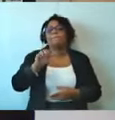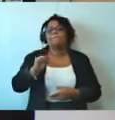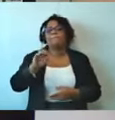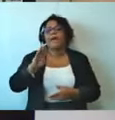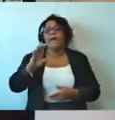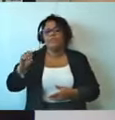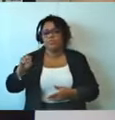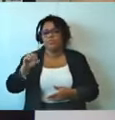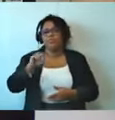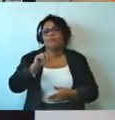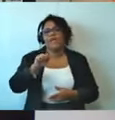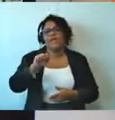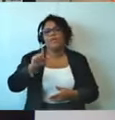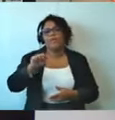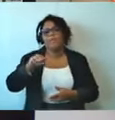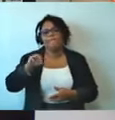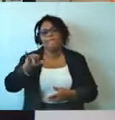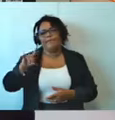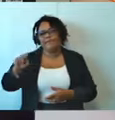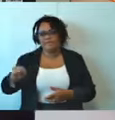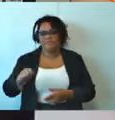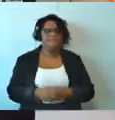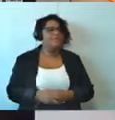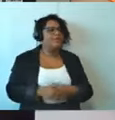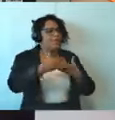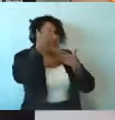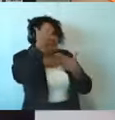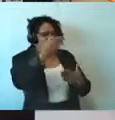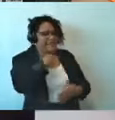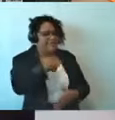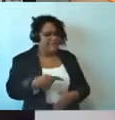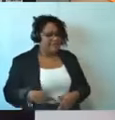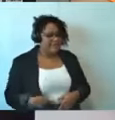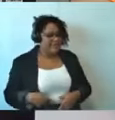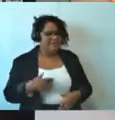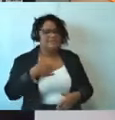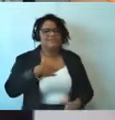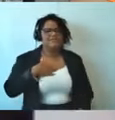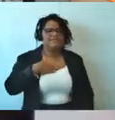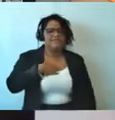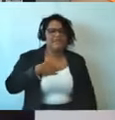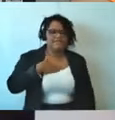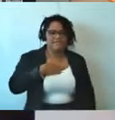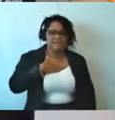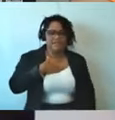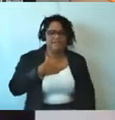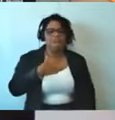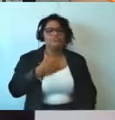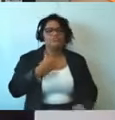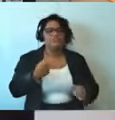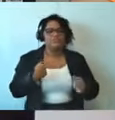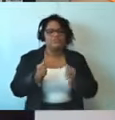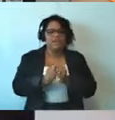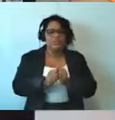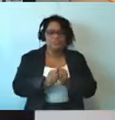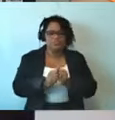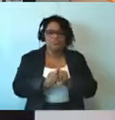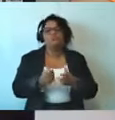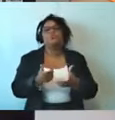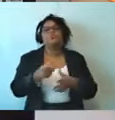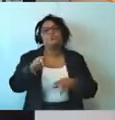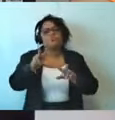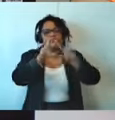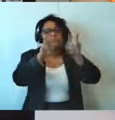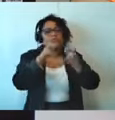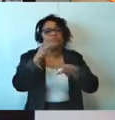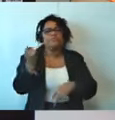Obrigado, presidente. Pessoal, uma satisfação estar aqui com vocês, mais uma vez discutindo esse assunto que é um tema tão importante e tão caro